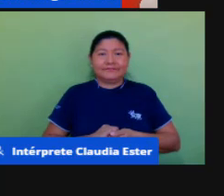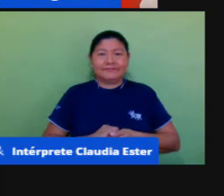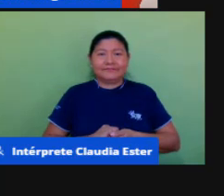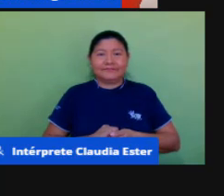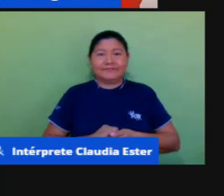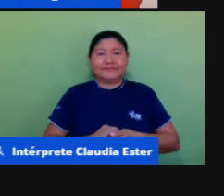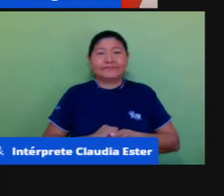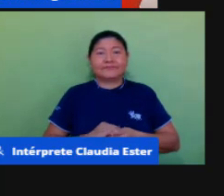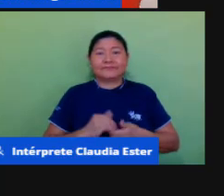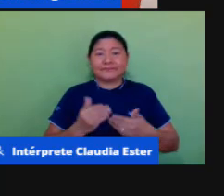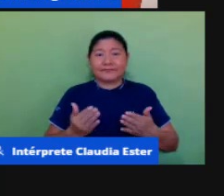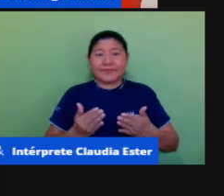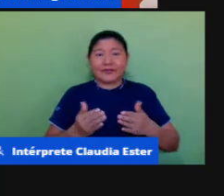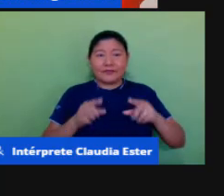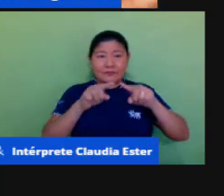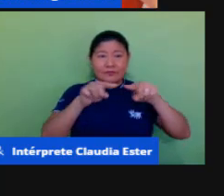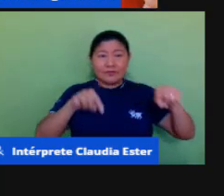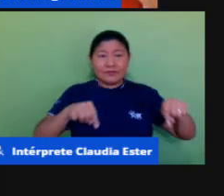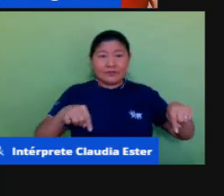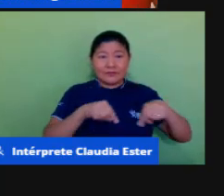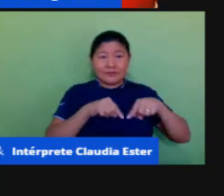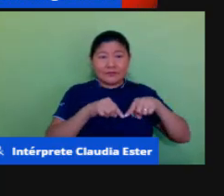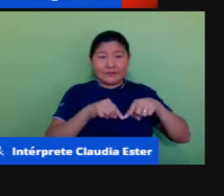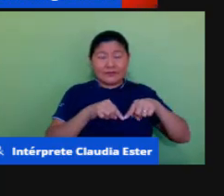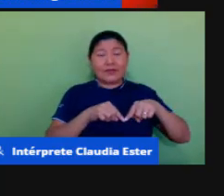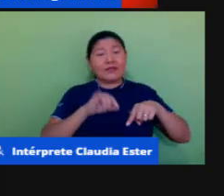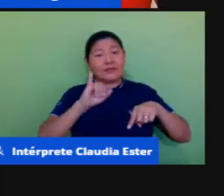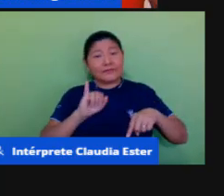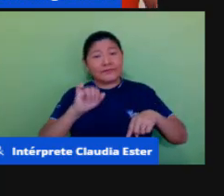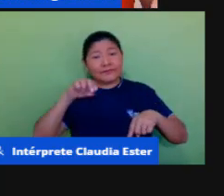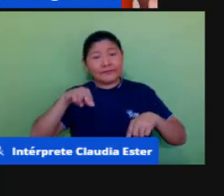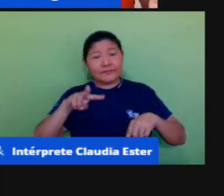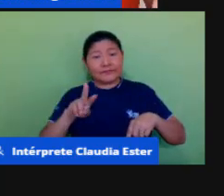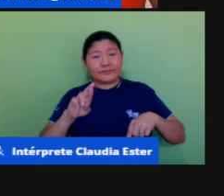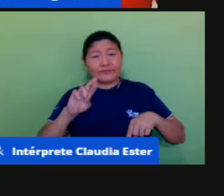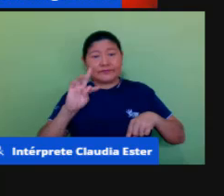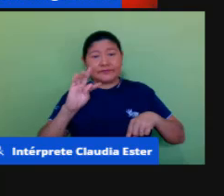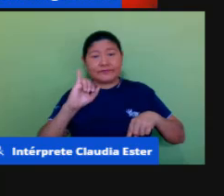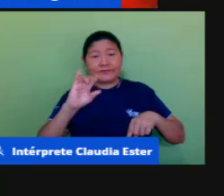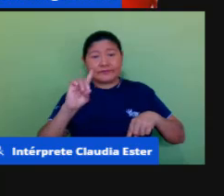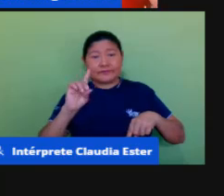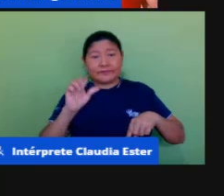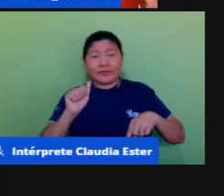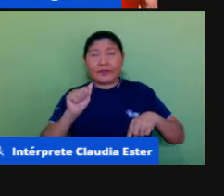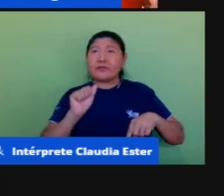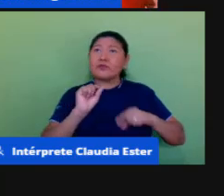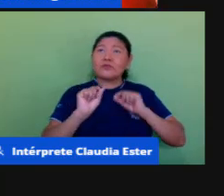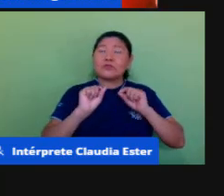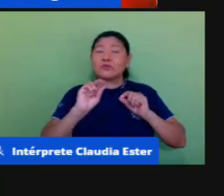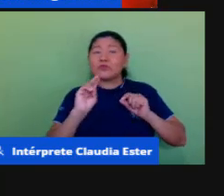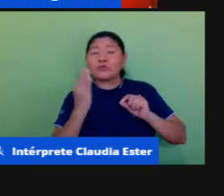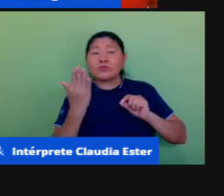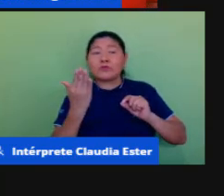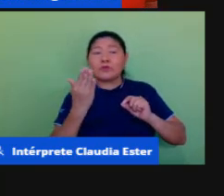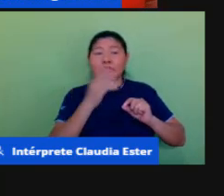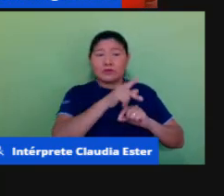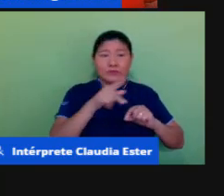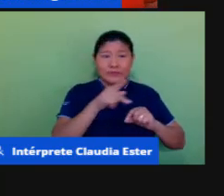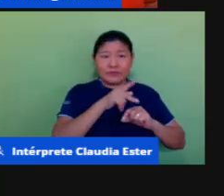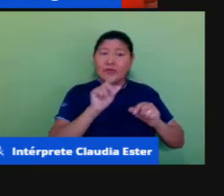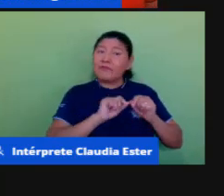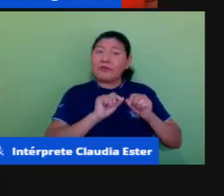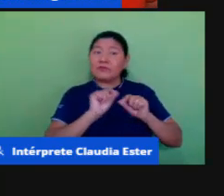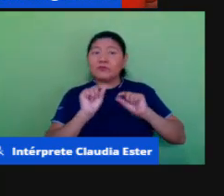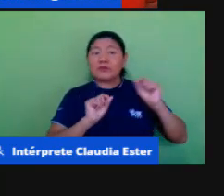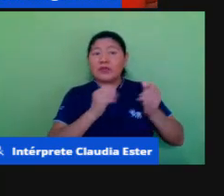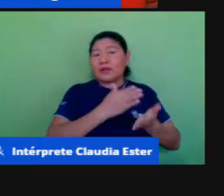Então, aí, na sala de aula invertida, o novo papel do professor, né? O professor, antes da aula, ele faz o quê?